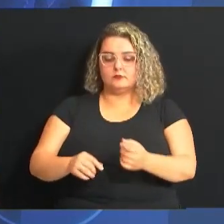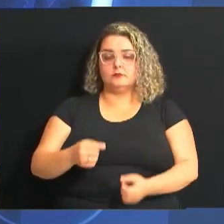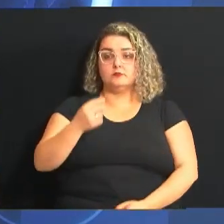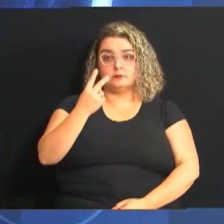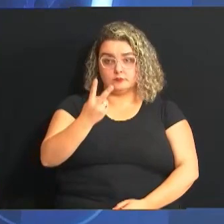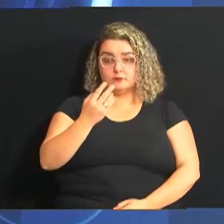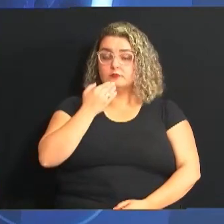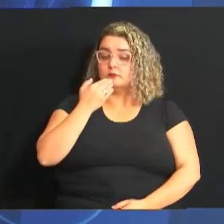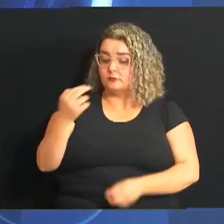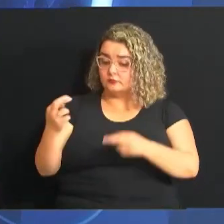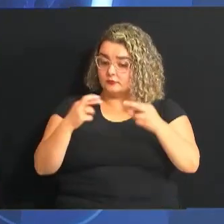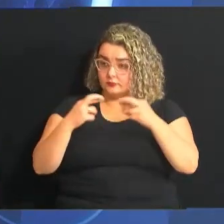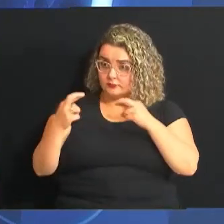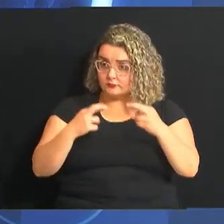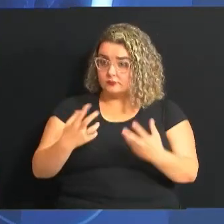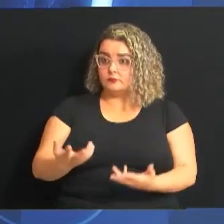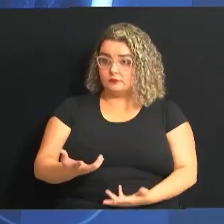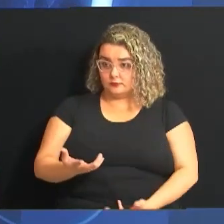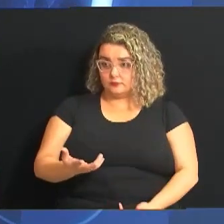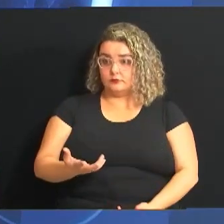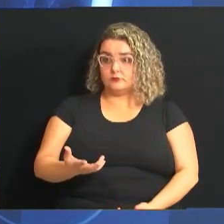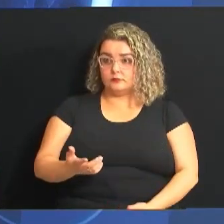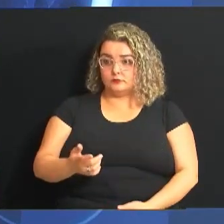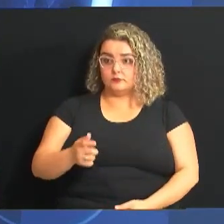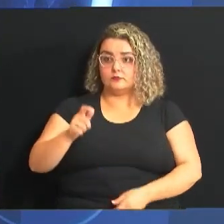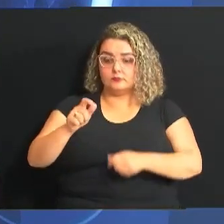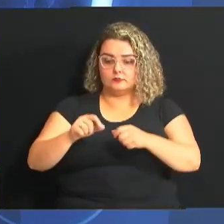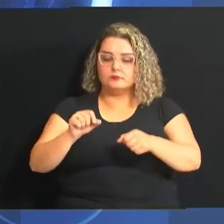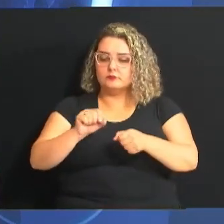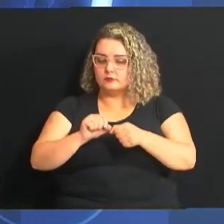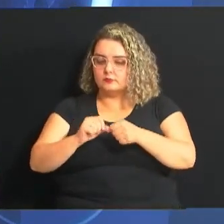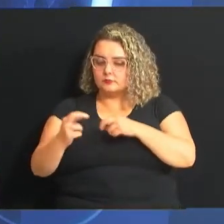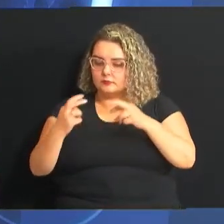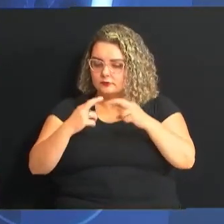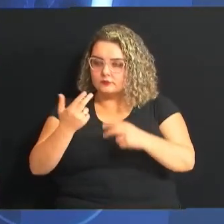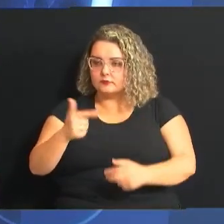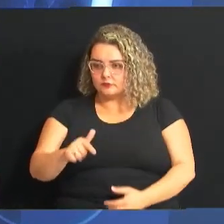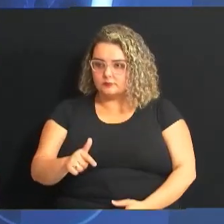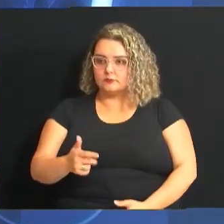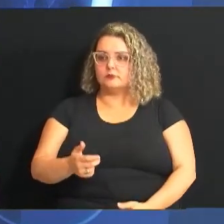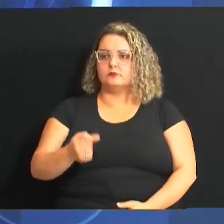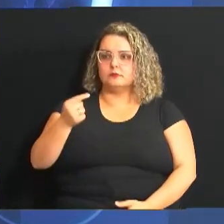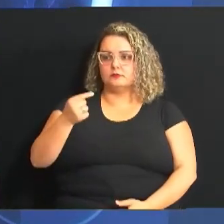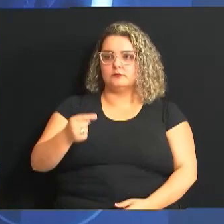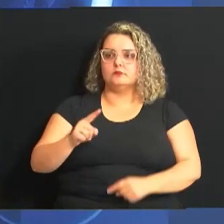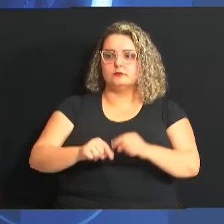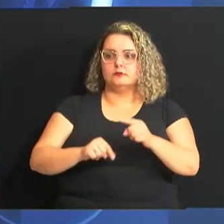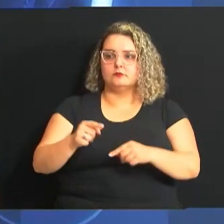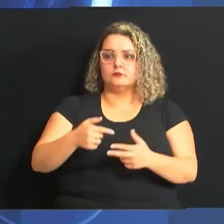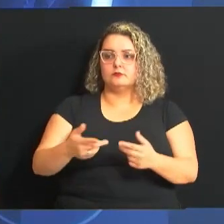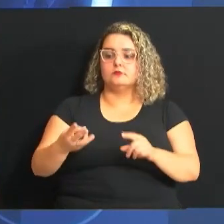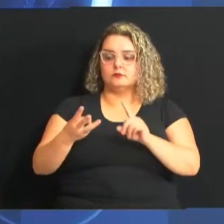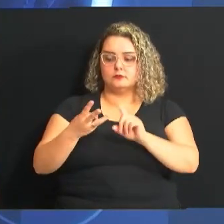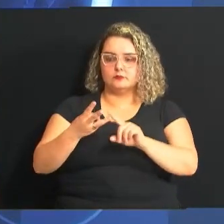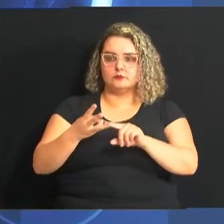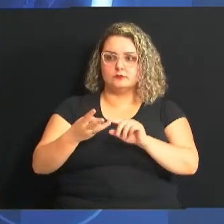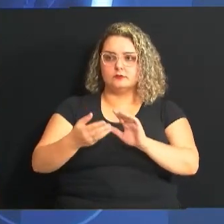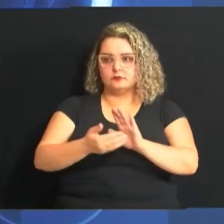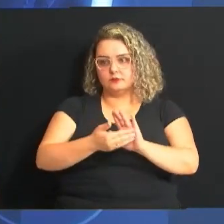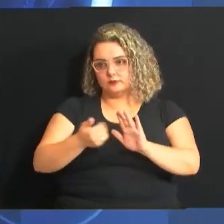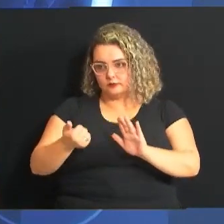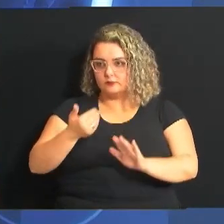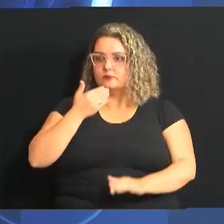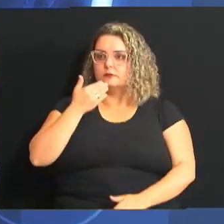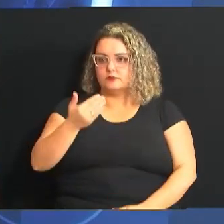pedidos de vista, ou seja, alguém quer fazer mais uma análise em cima de cada matéria, e um outro foi retirado a pedido